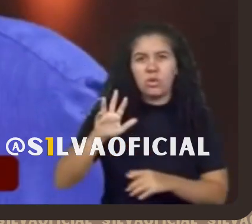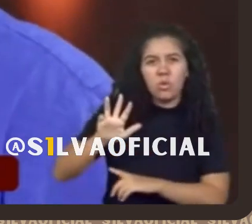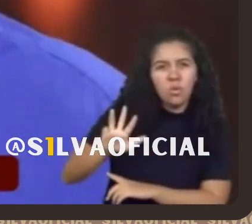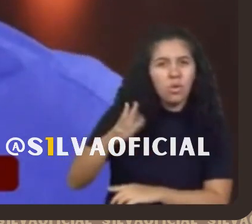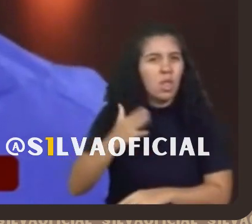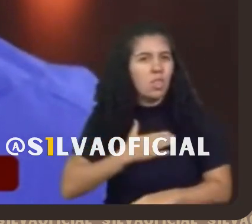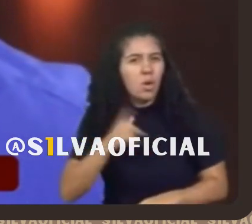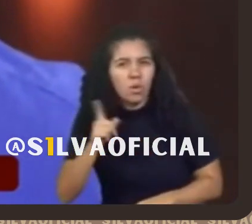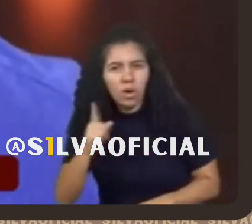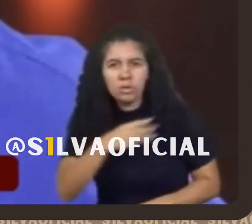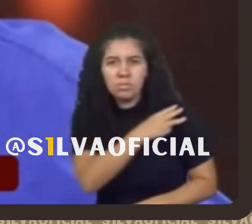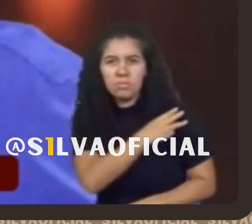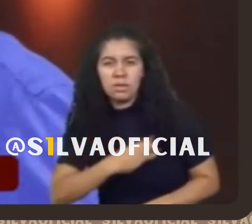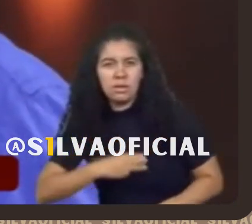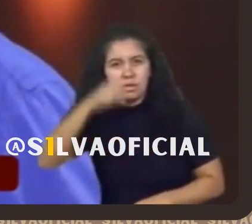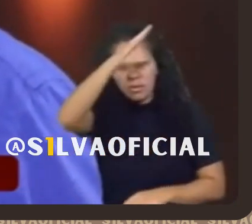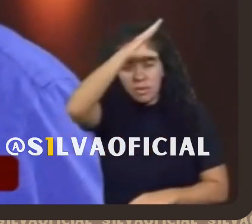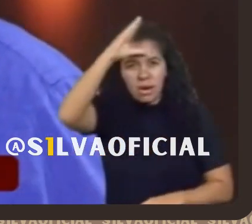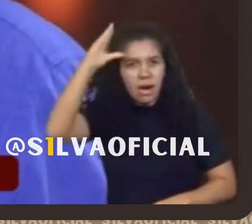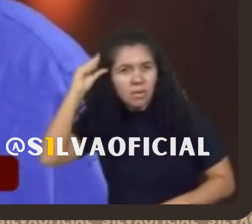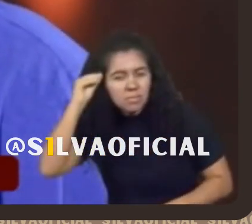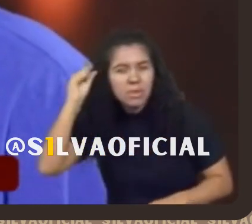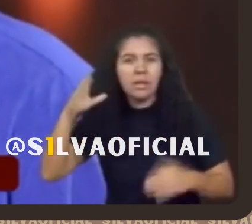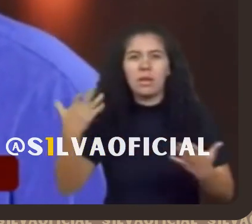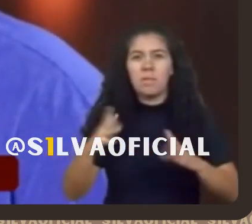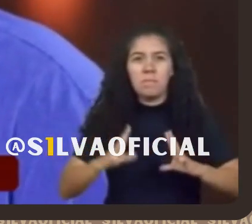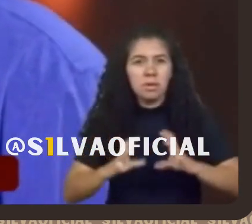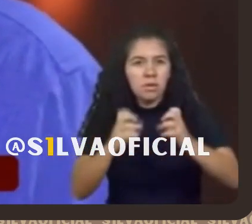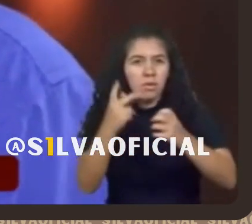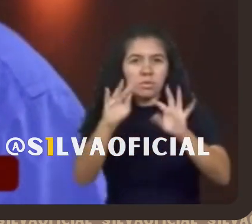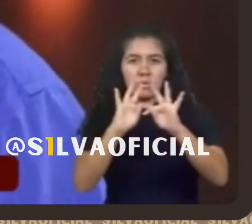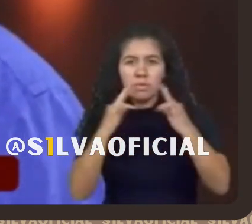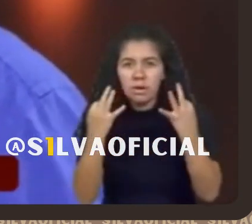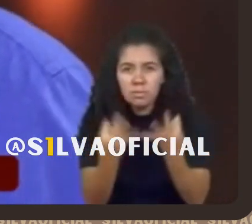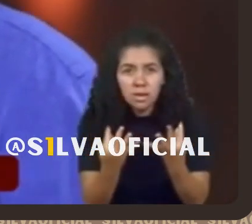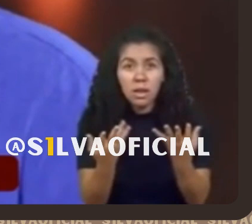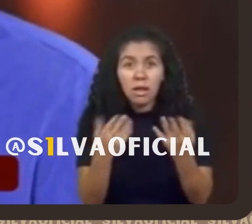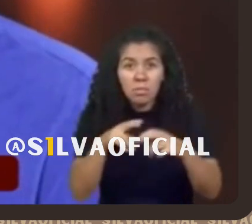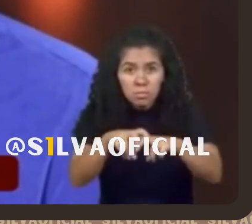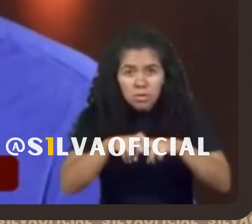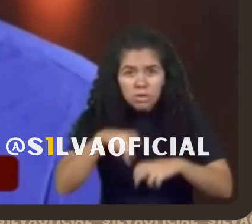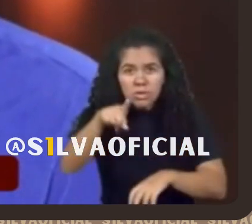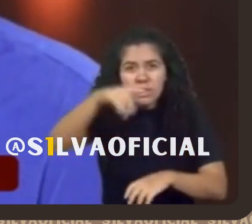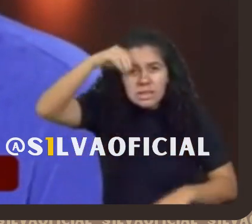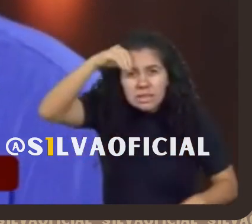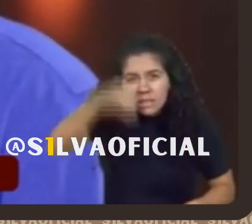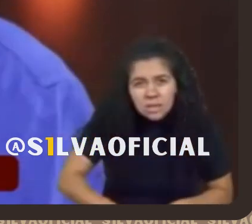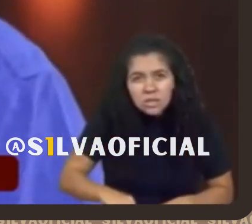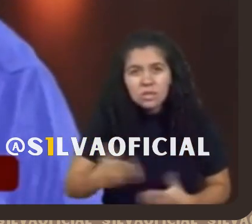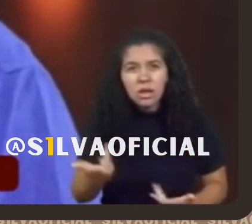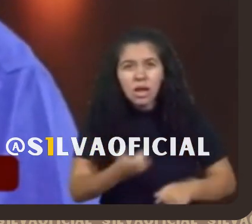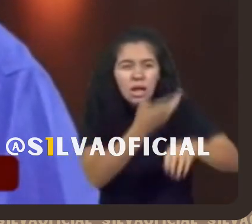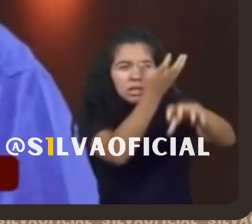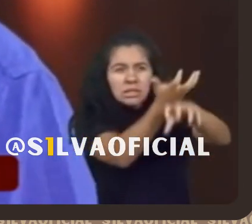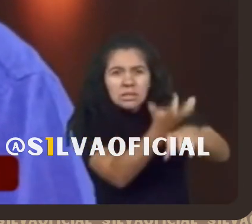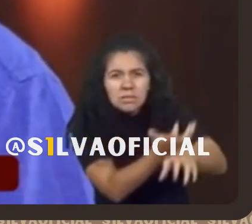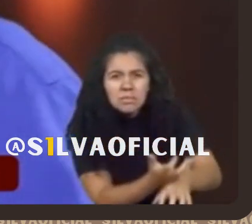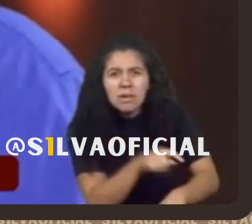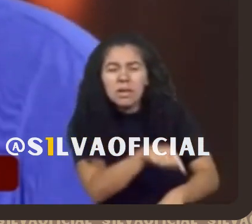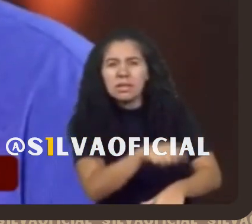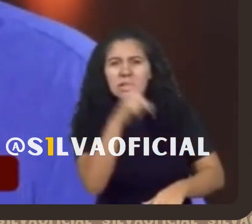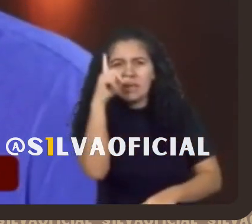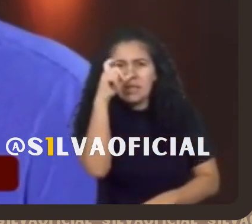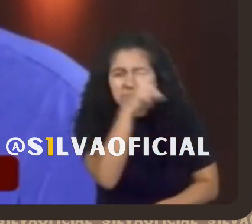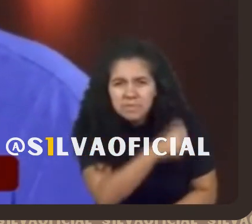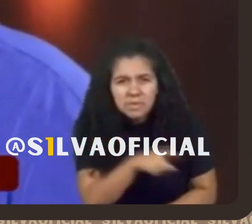você brigou com a família você brigou com amigo e por isso você desiste as matérias estavam difícil de você resolveu desistir